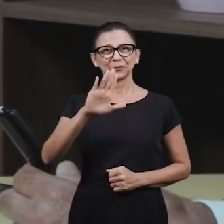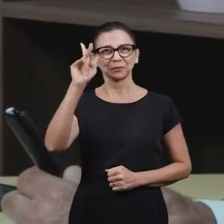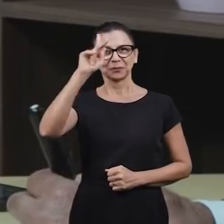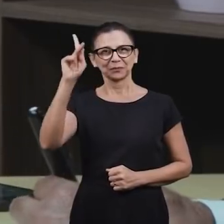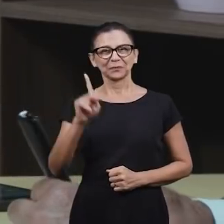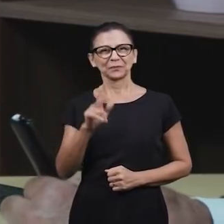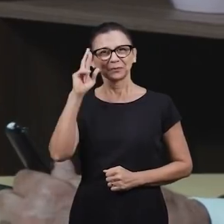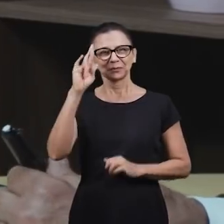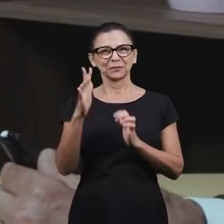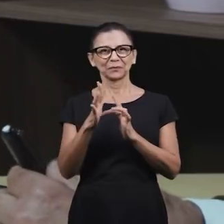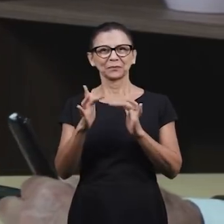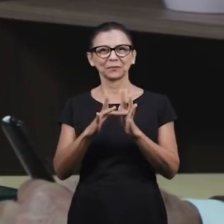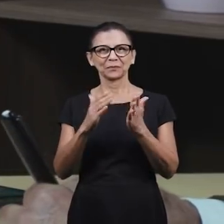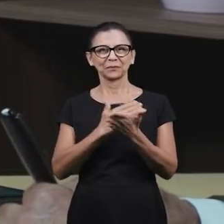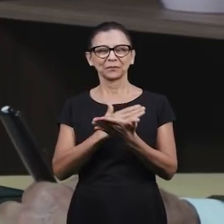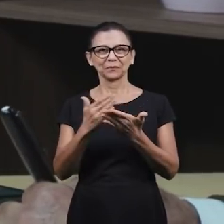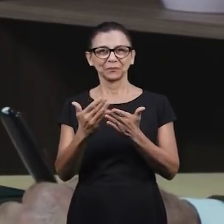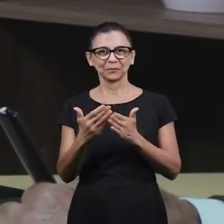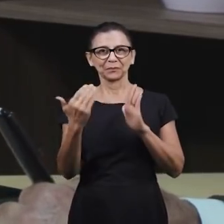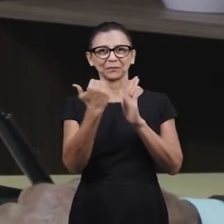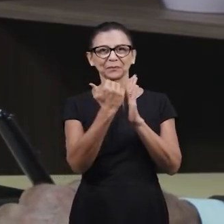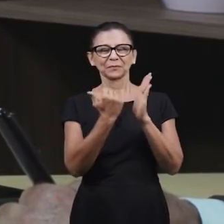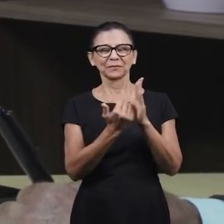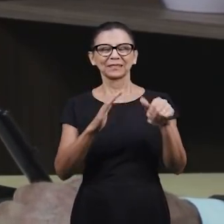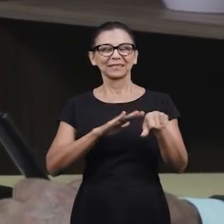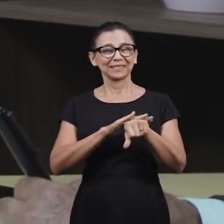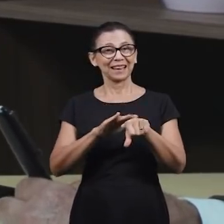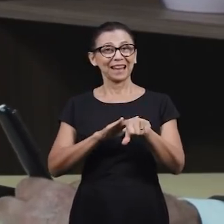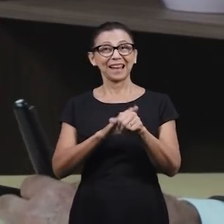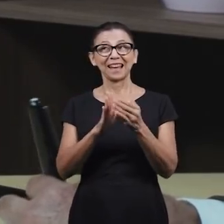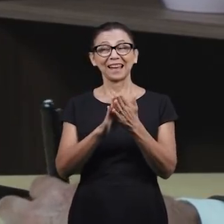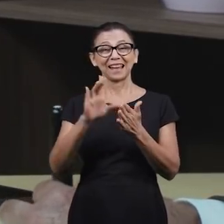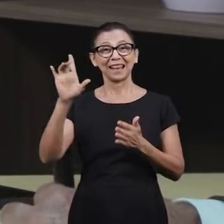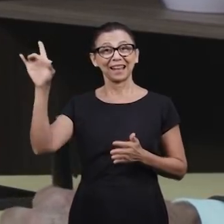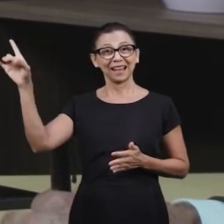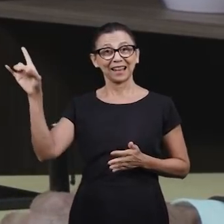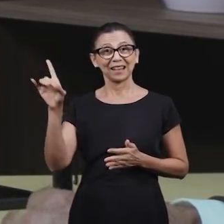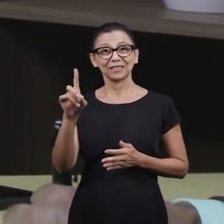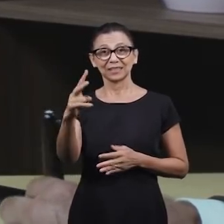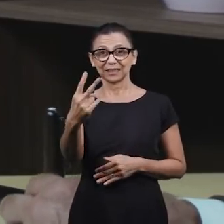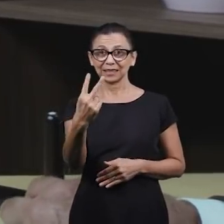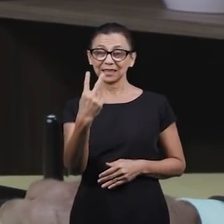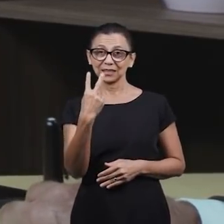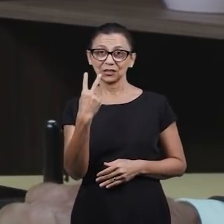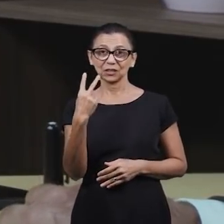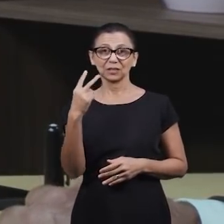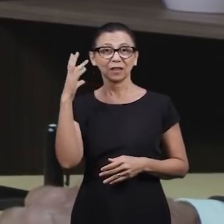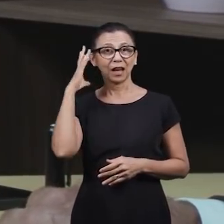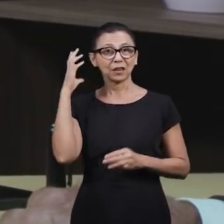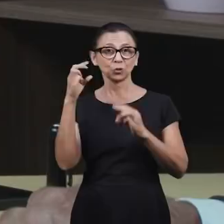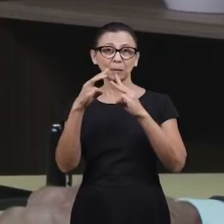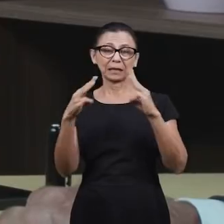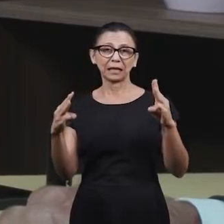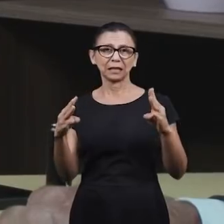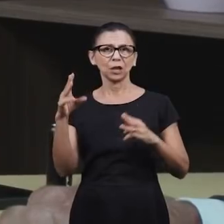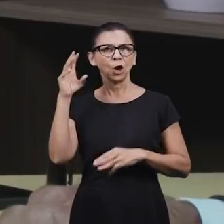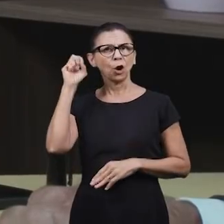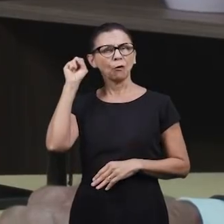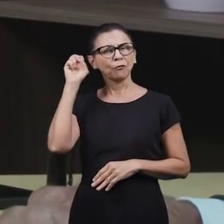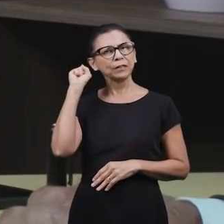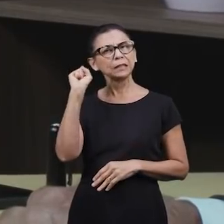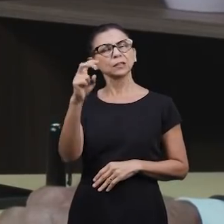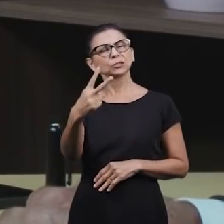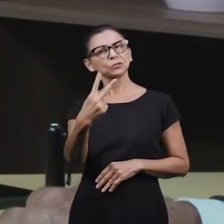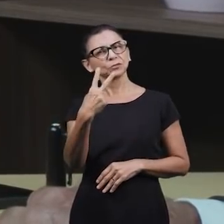Olá, paz do Senhor Jesus, estamos começando mais uma edição do programa Conversas Bíblicas. Você que está conosco aqui na Rádio Manaim, nos ouvindo pela